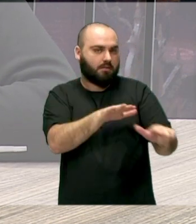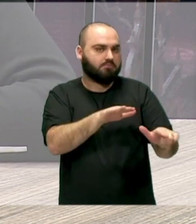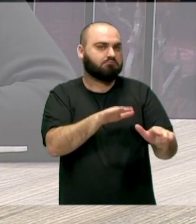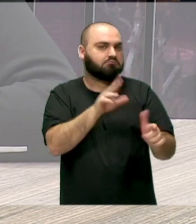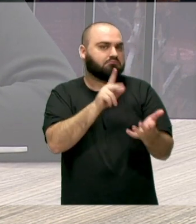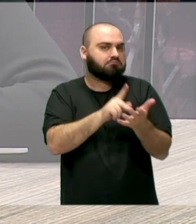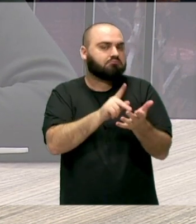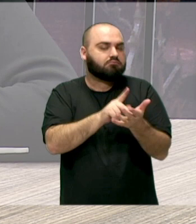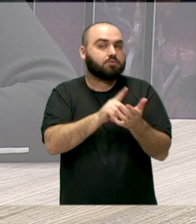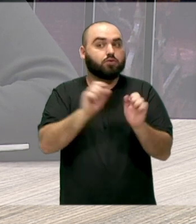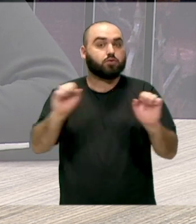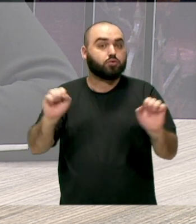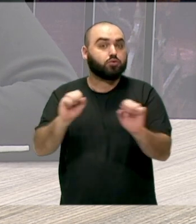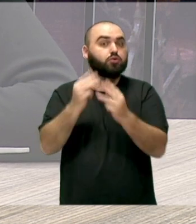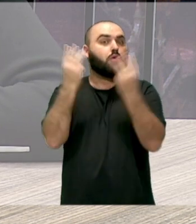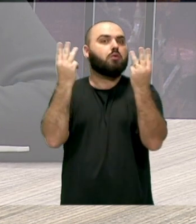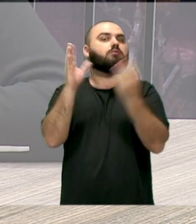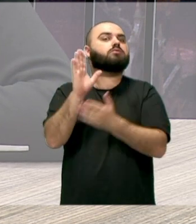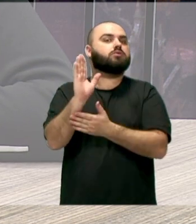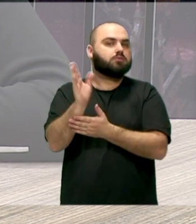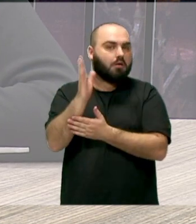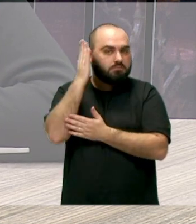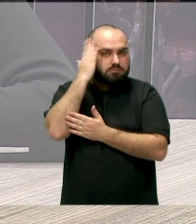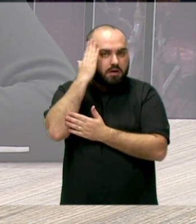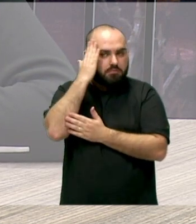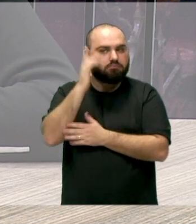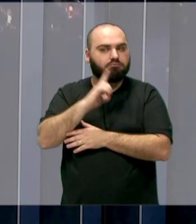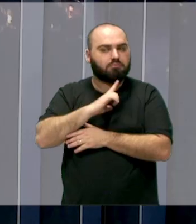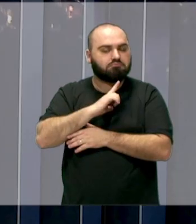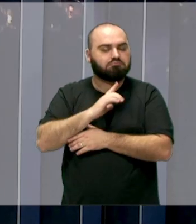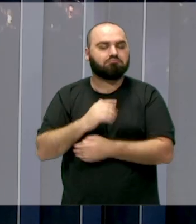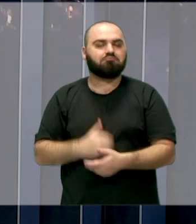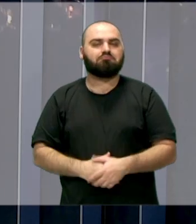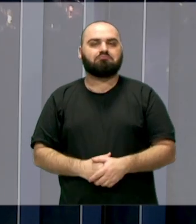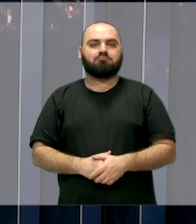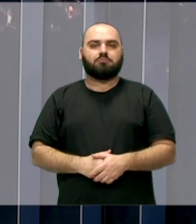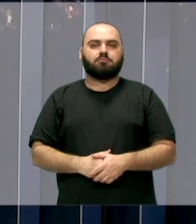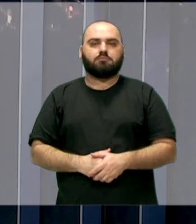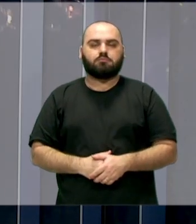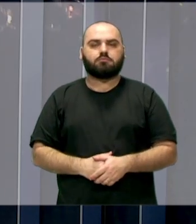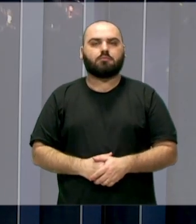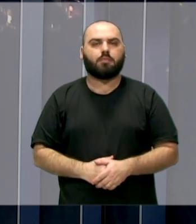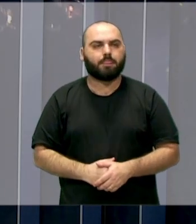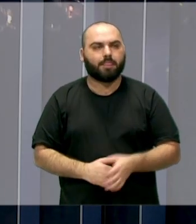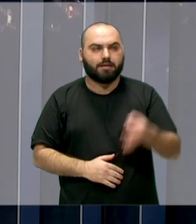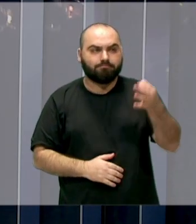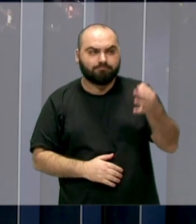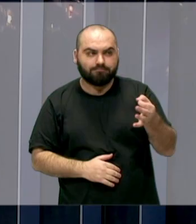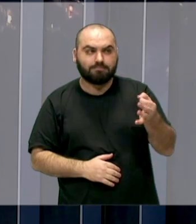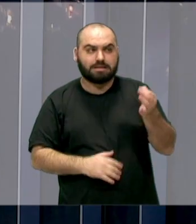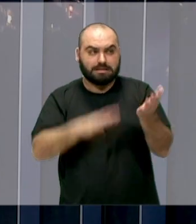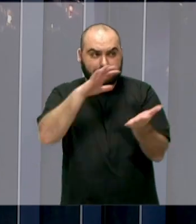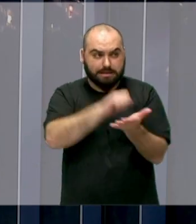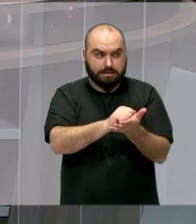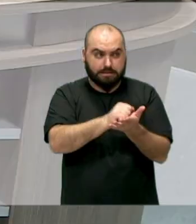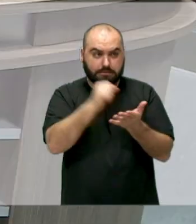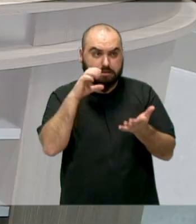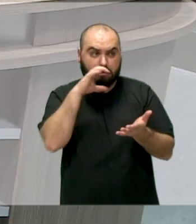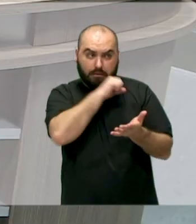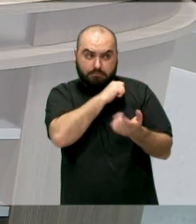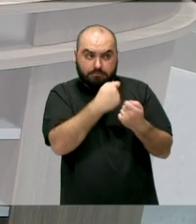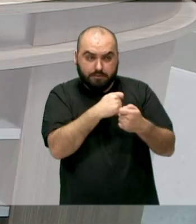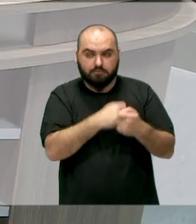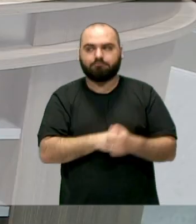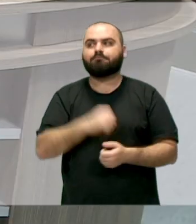e os shows a gente já está sabendo do que vai rolar, né? E para inscrição aí tem que correr, né? Tem.